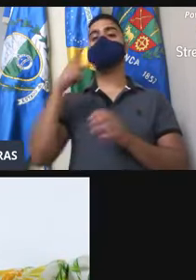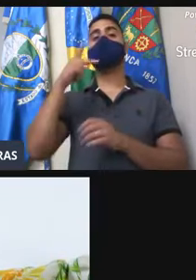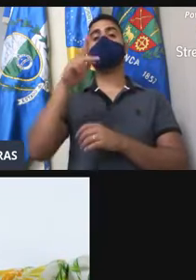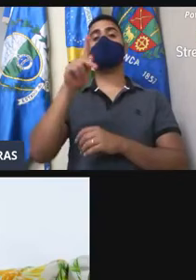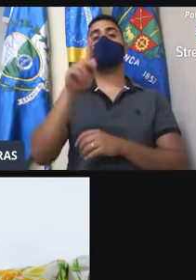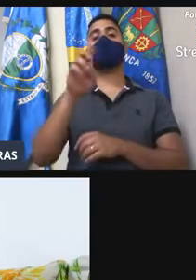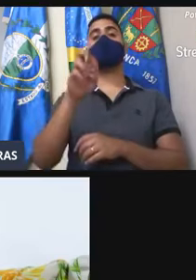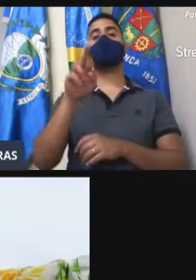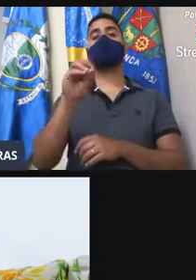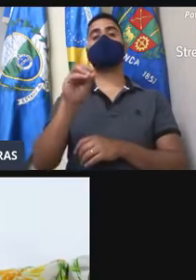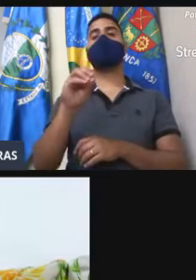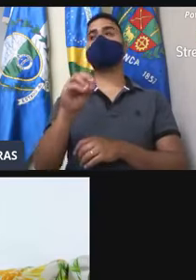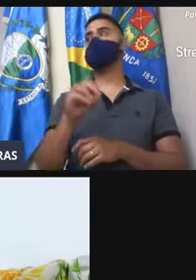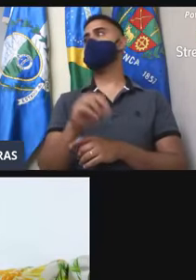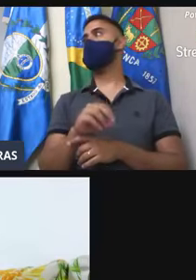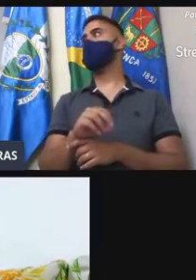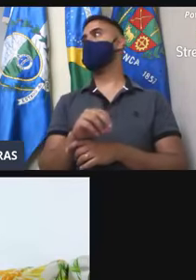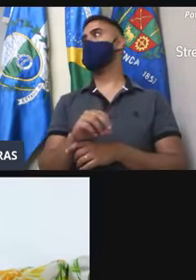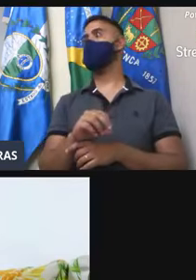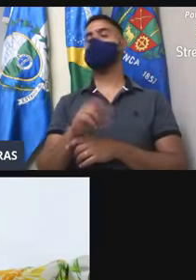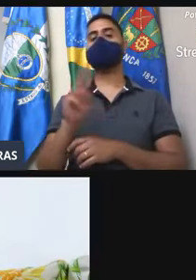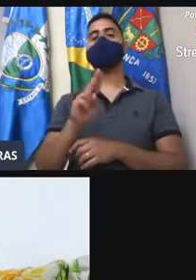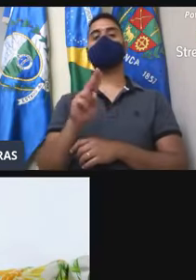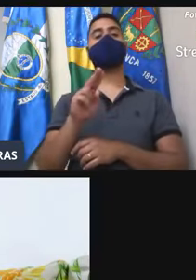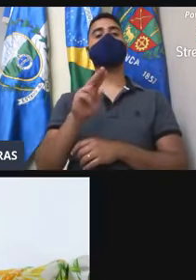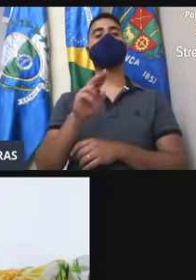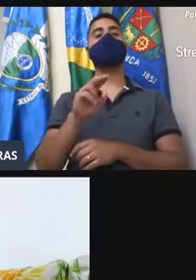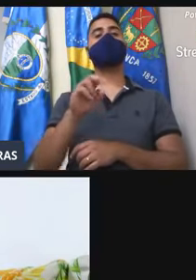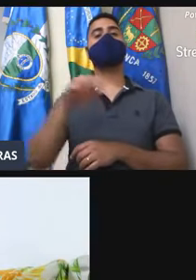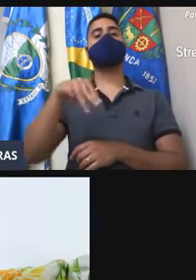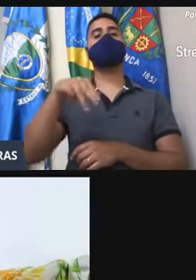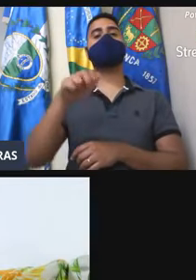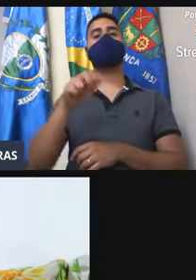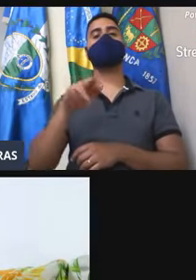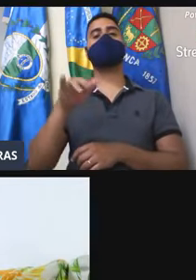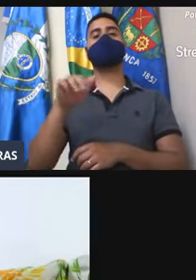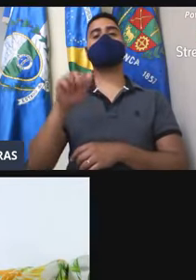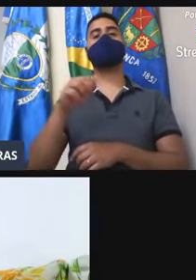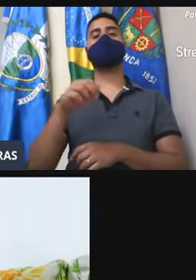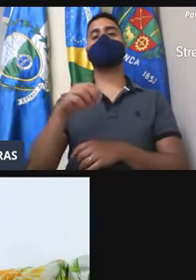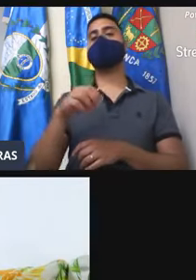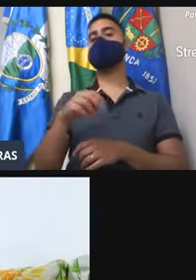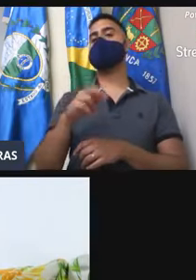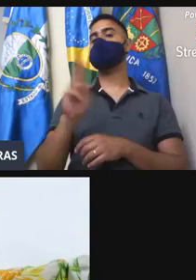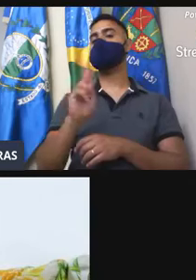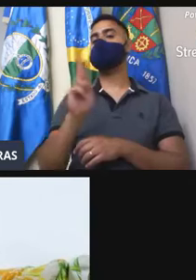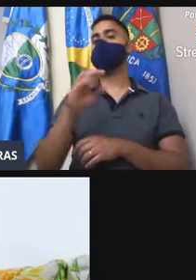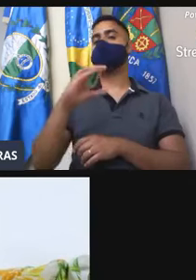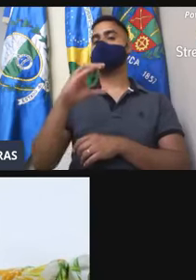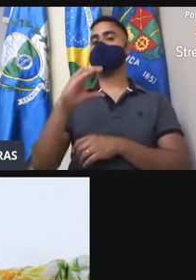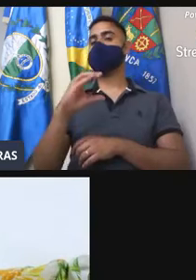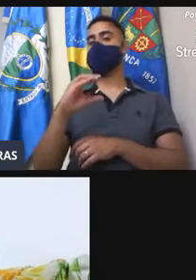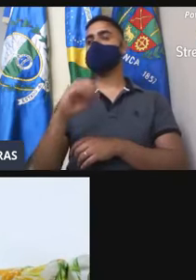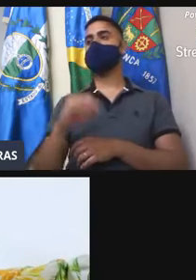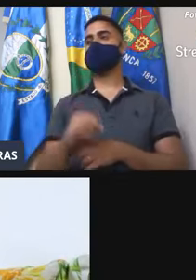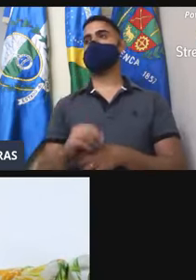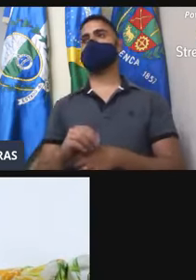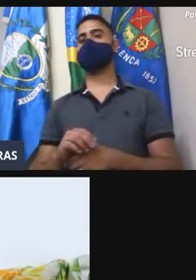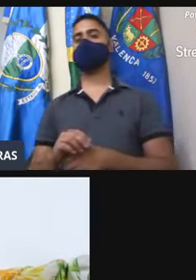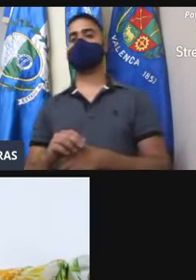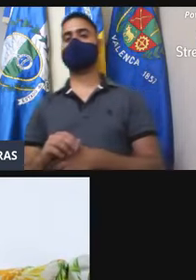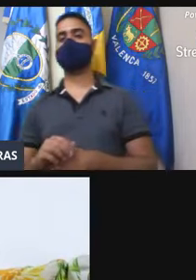Graça. Denomina com o nome da senhora Maria Aparecida Simões, da Rua C, localizada no loteamento Joaquim Simões, de